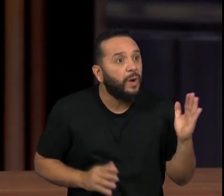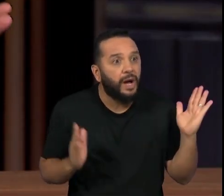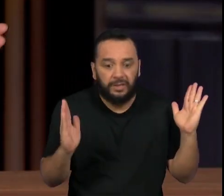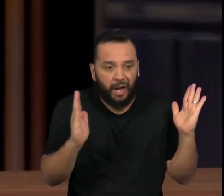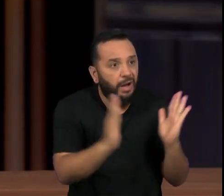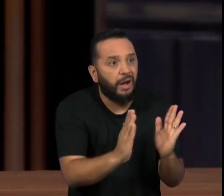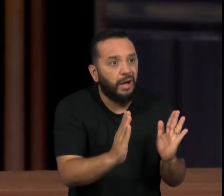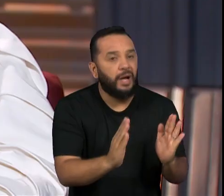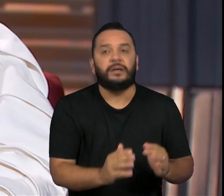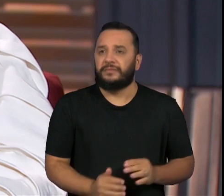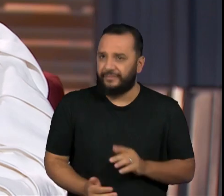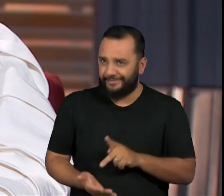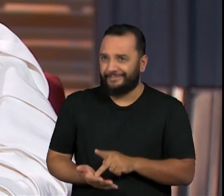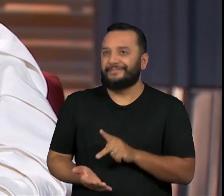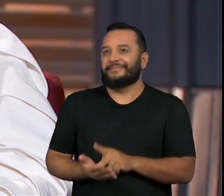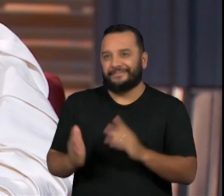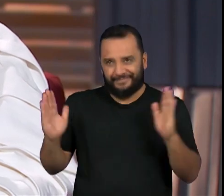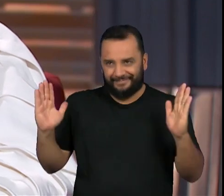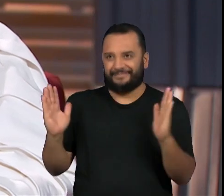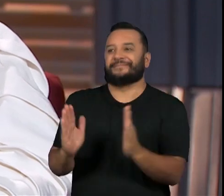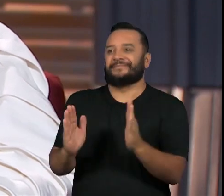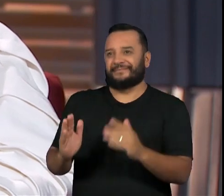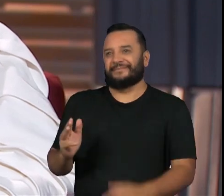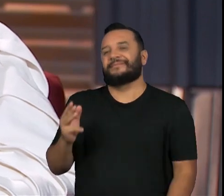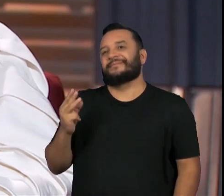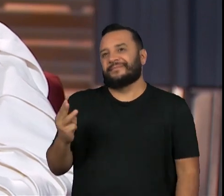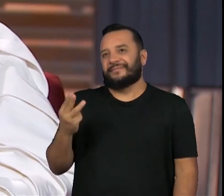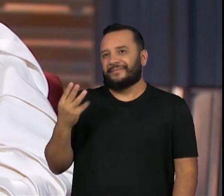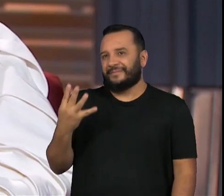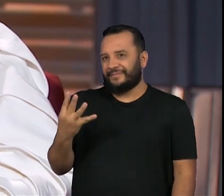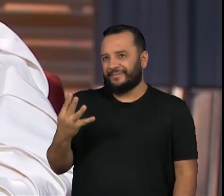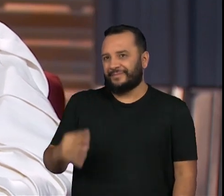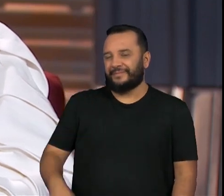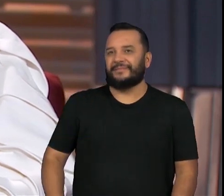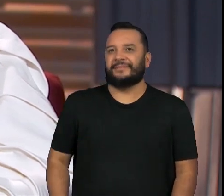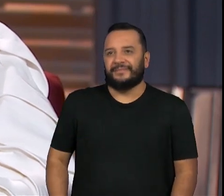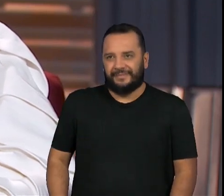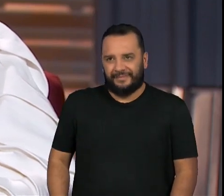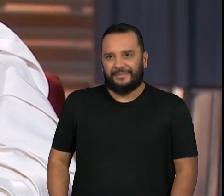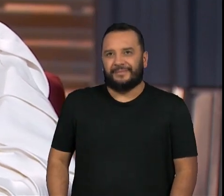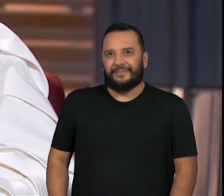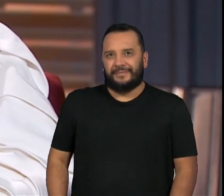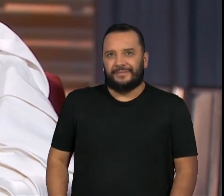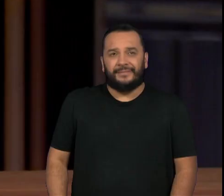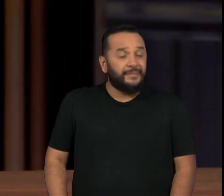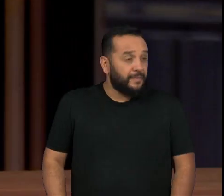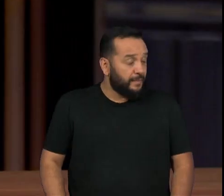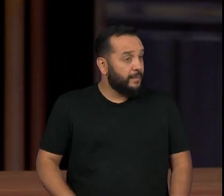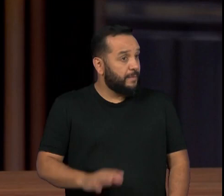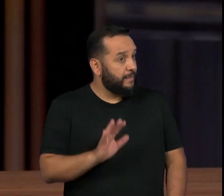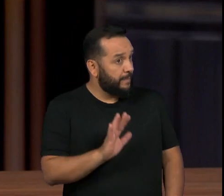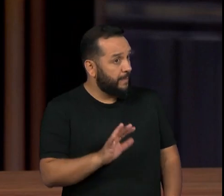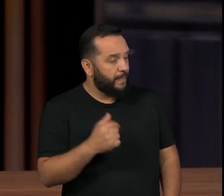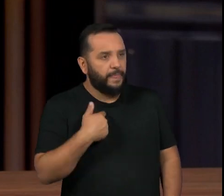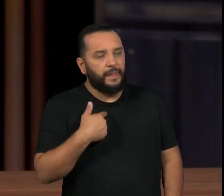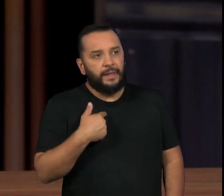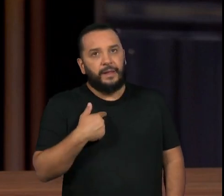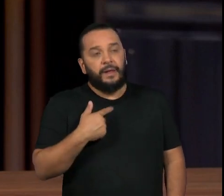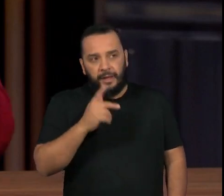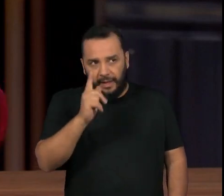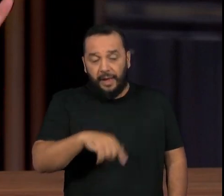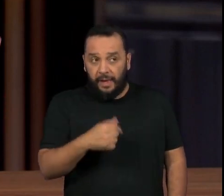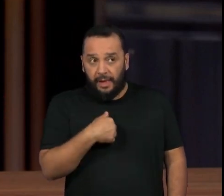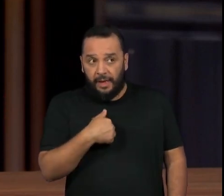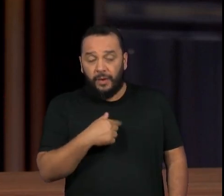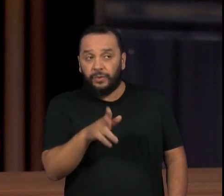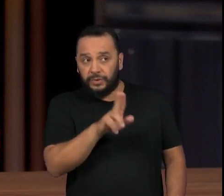muito pequeno. Exato, muito pequeno. Então, dentro... Que geralmente é o tamanho